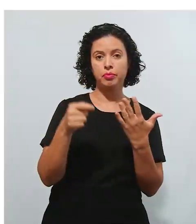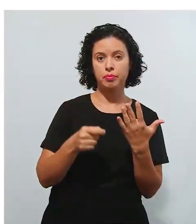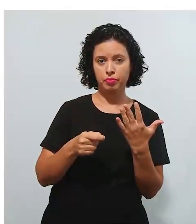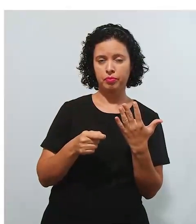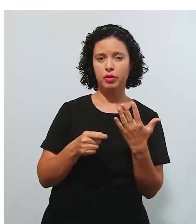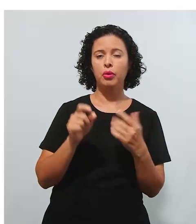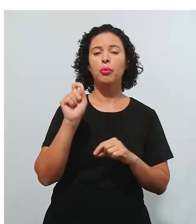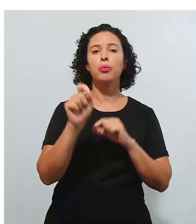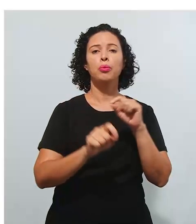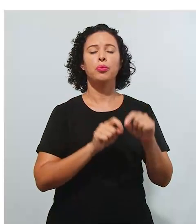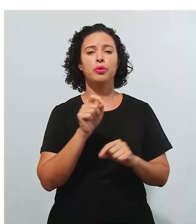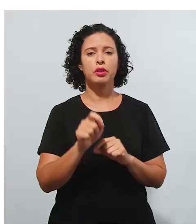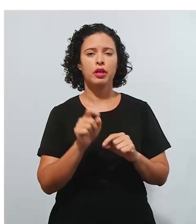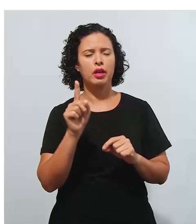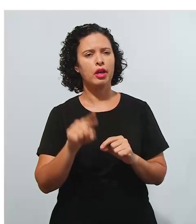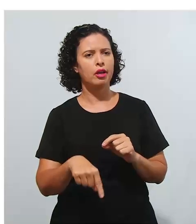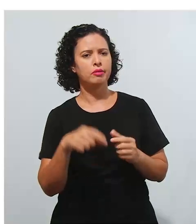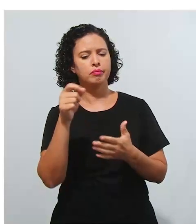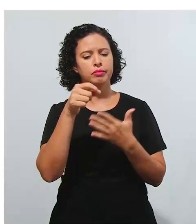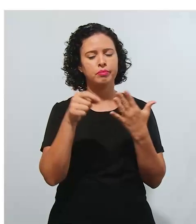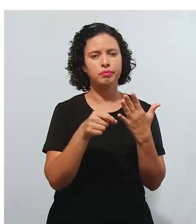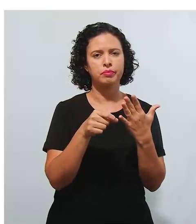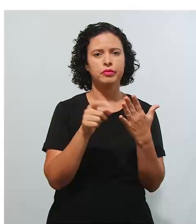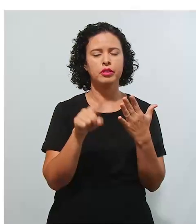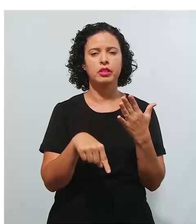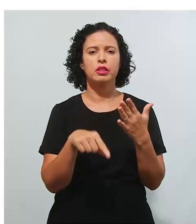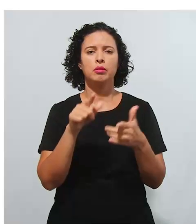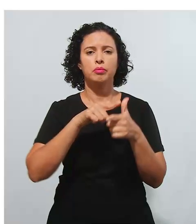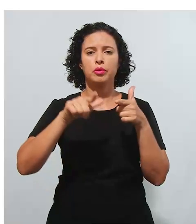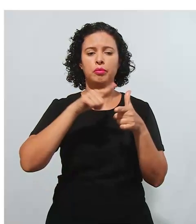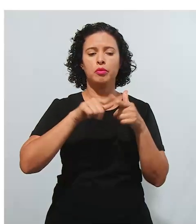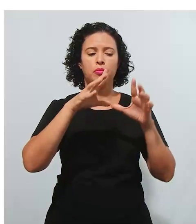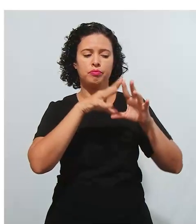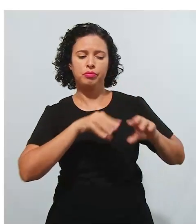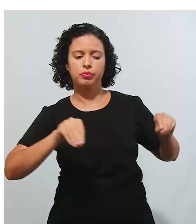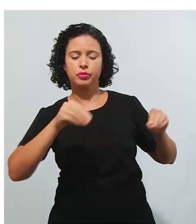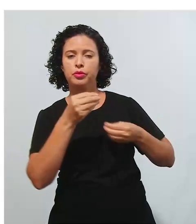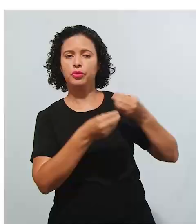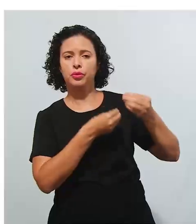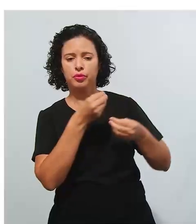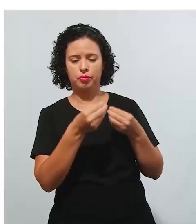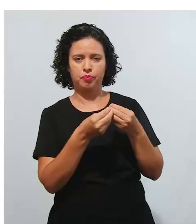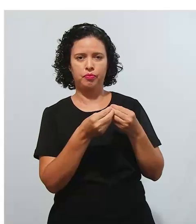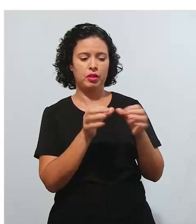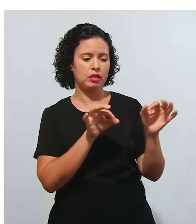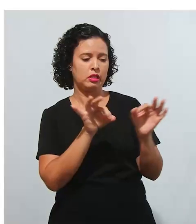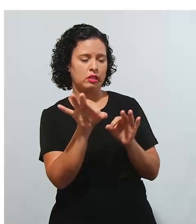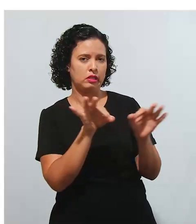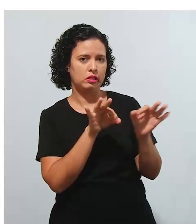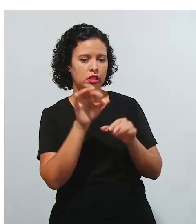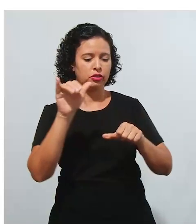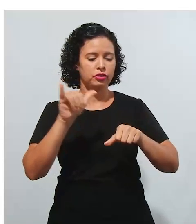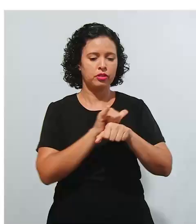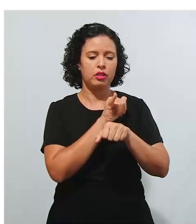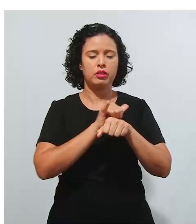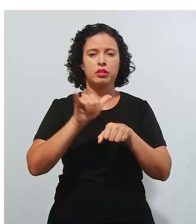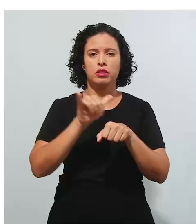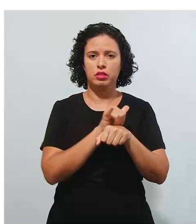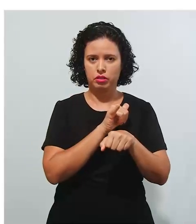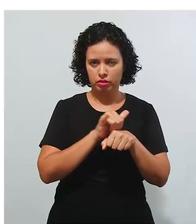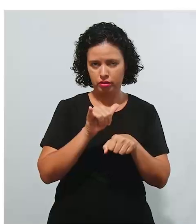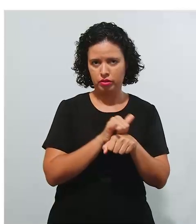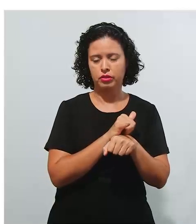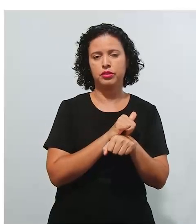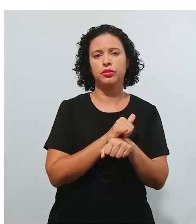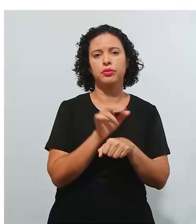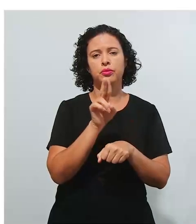entendida como a formulação de alternativas para o tratamento do problema, quando são elaboradas as estratégias de ação